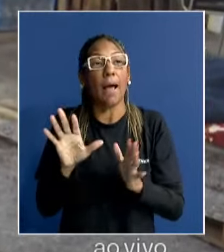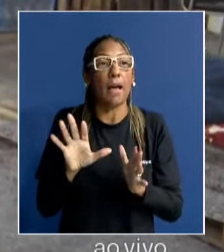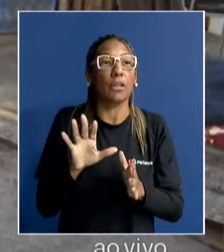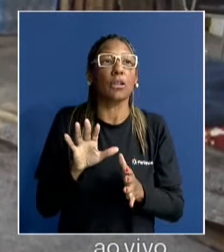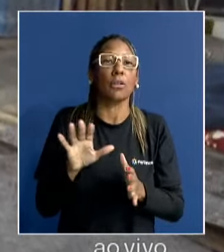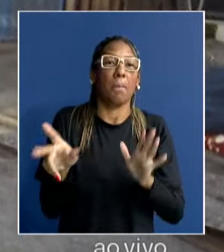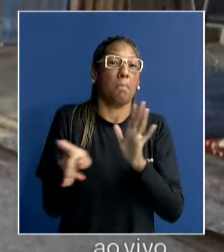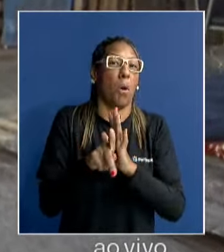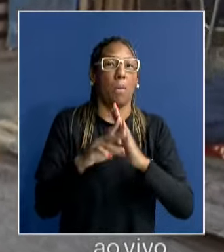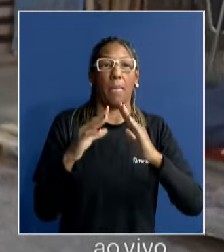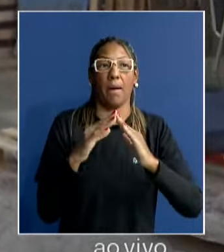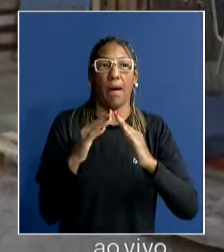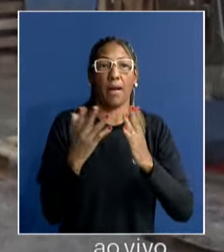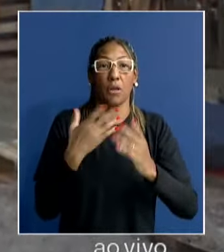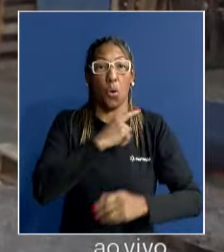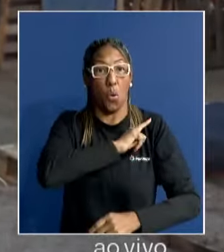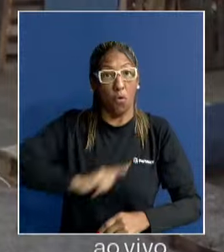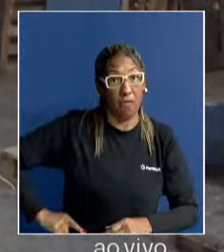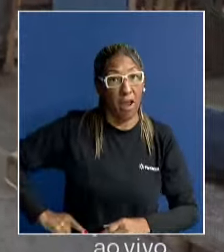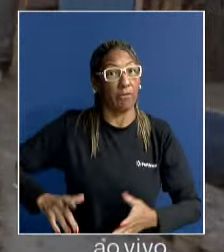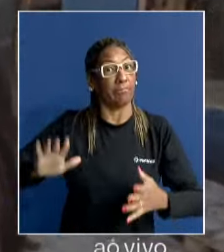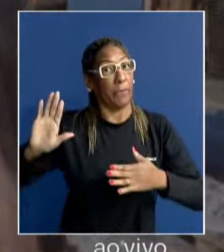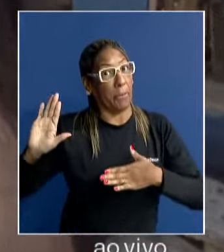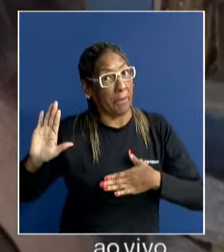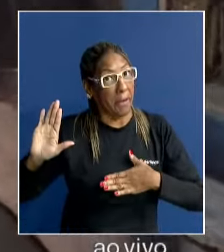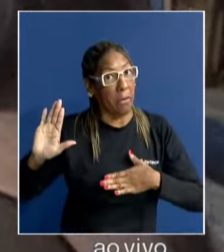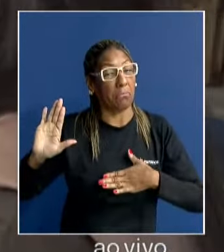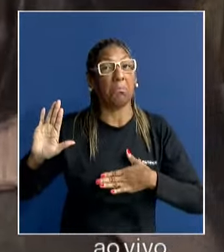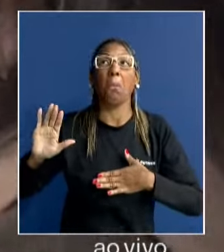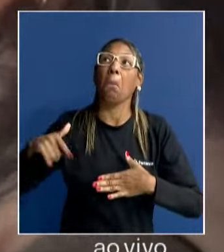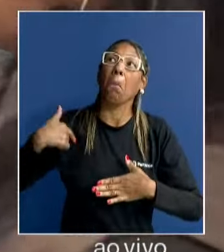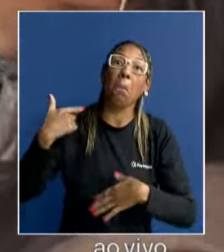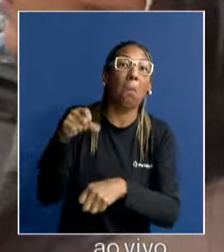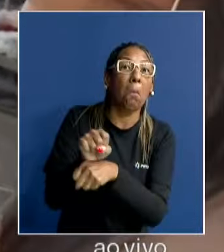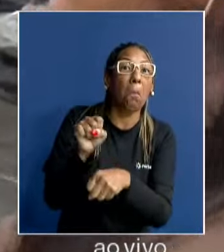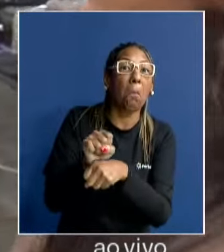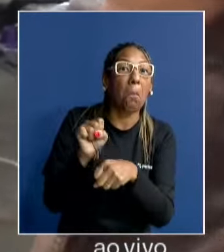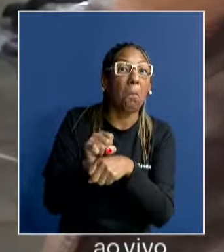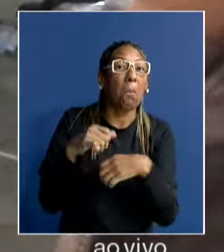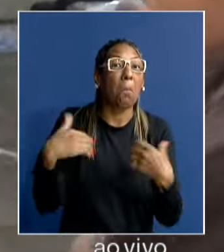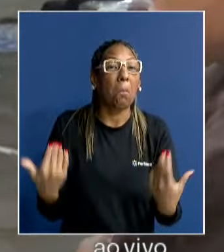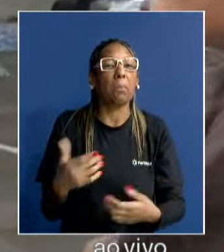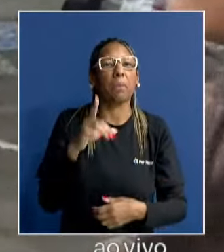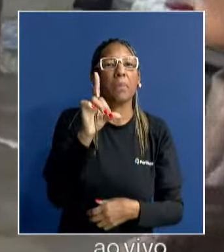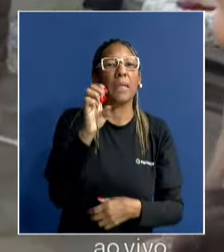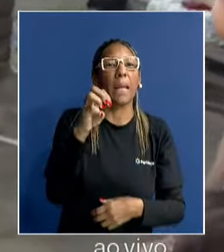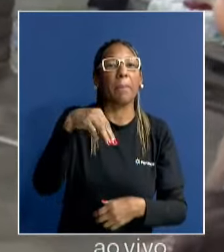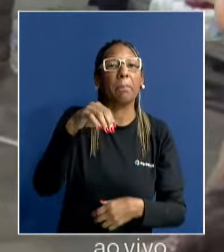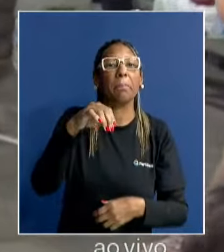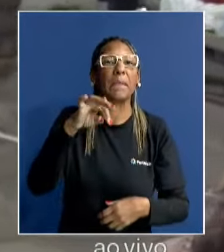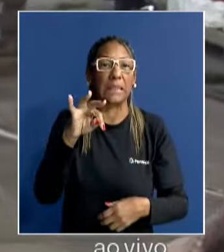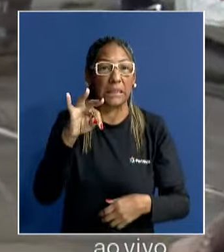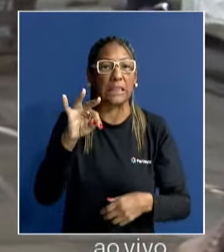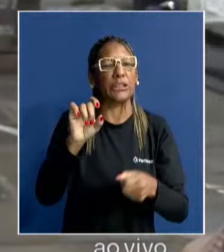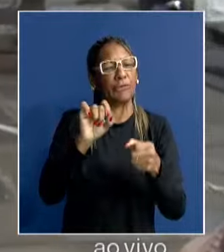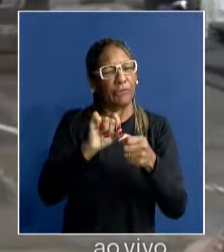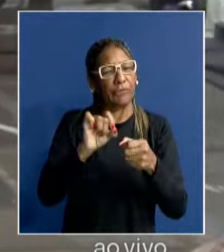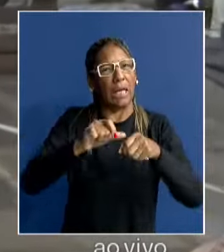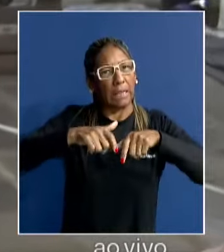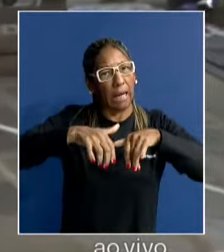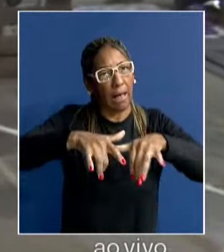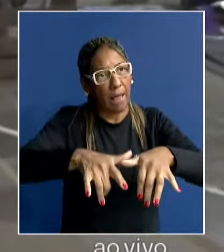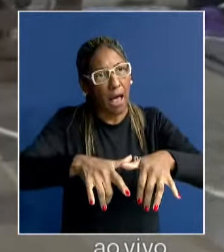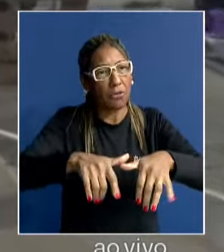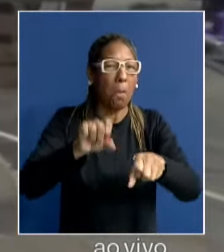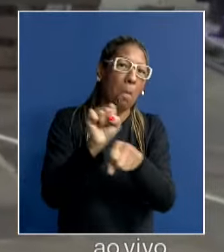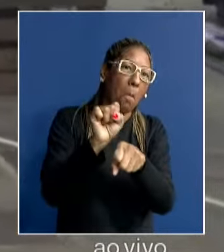nossa casa já, que o governo, né, prometeu pra nós, o DENIT fez cadastro tudo lá pra nós, lá na